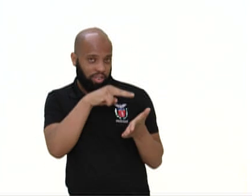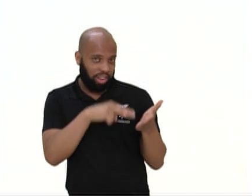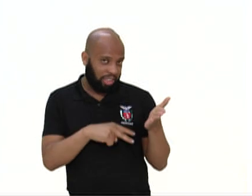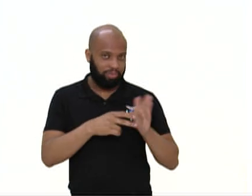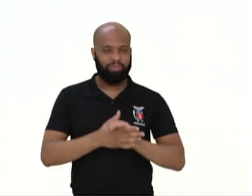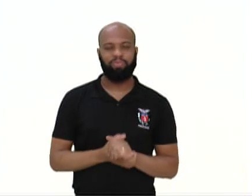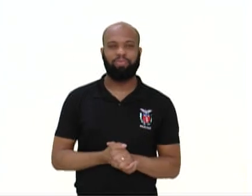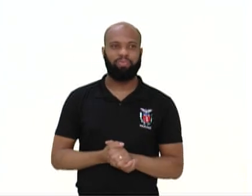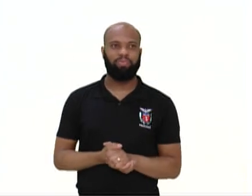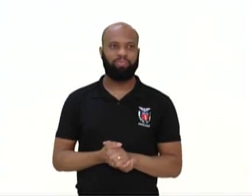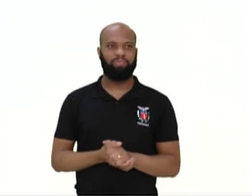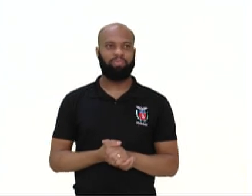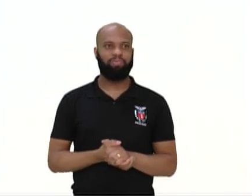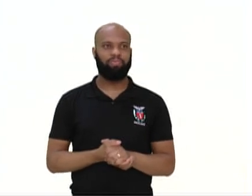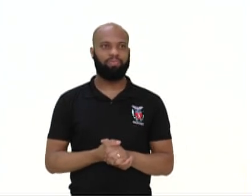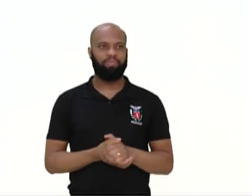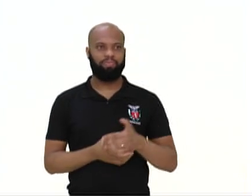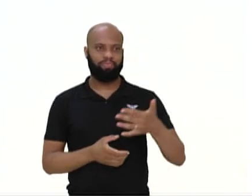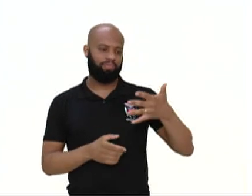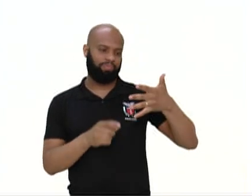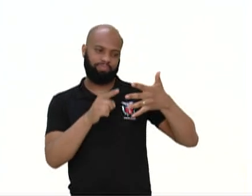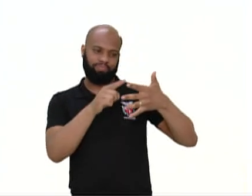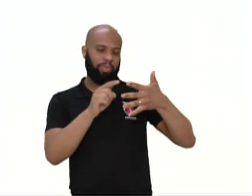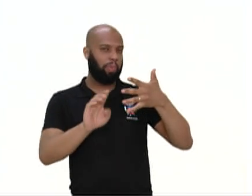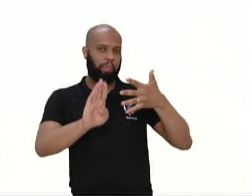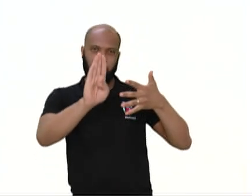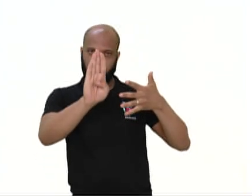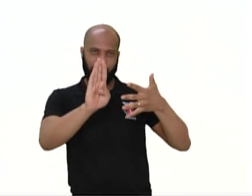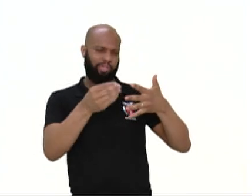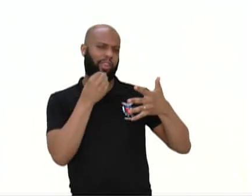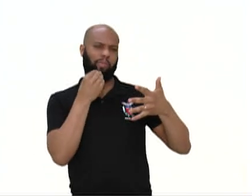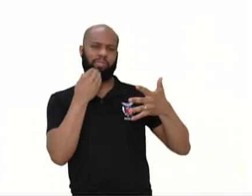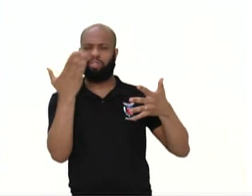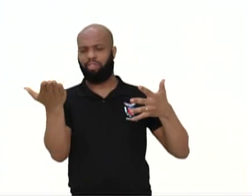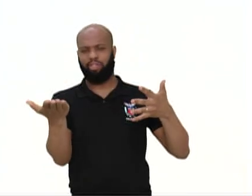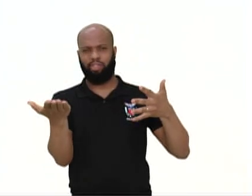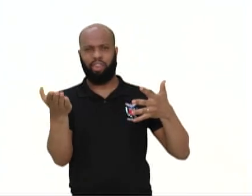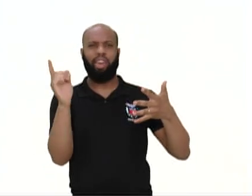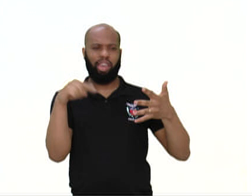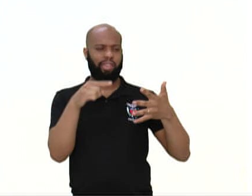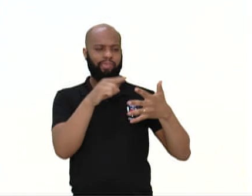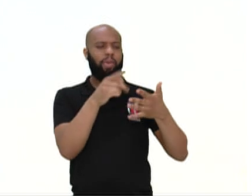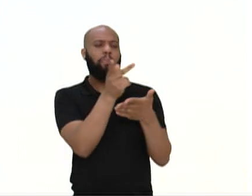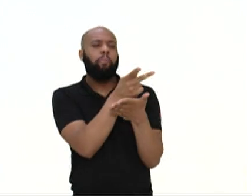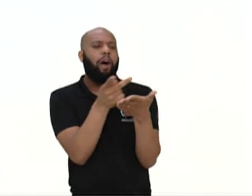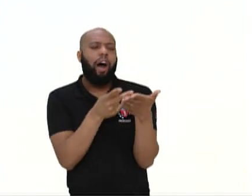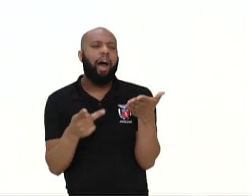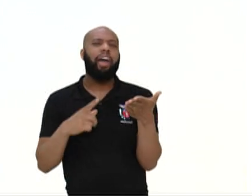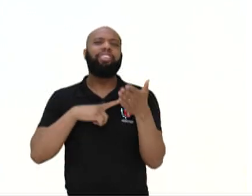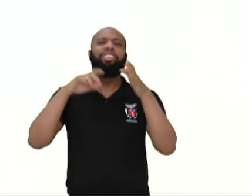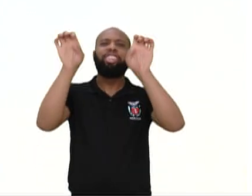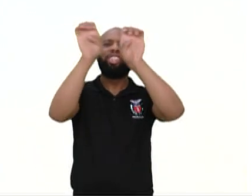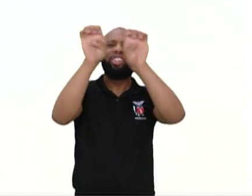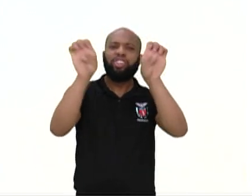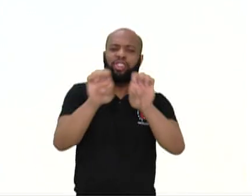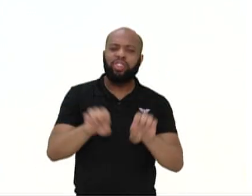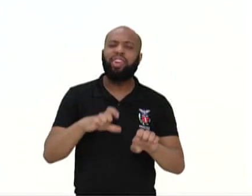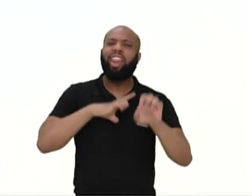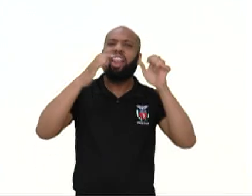Mário Benedetti? Óbvio, né? É um poema, tem toda a estrutura de um poema, com